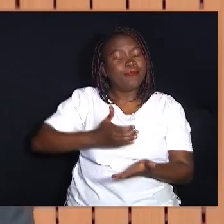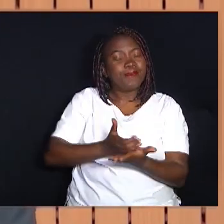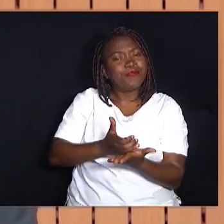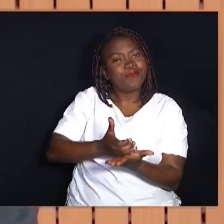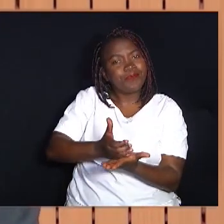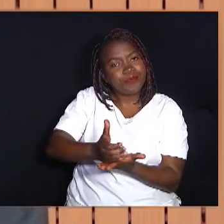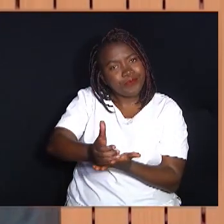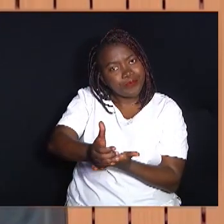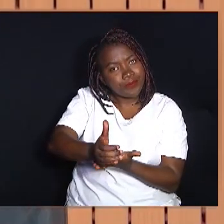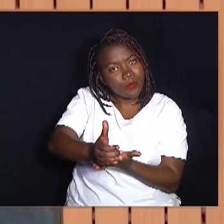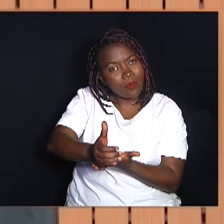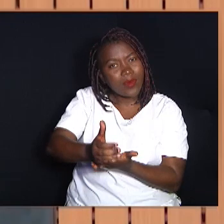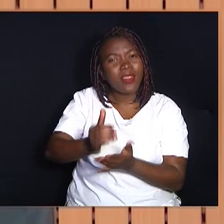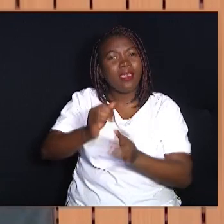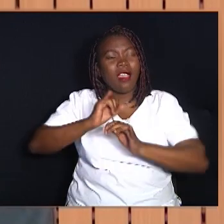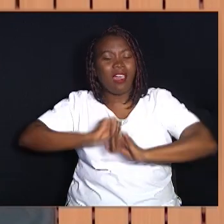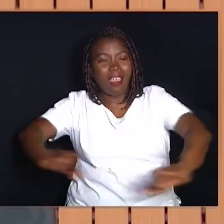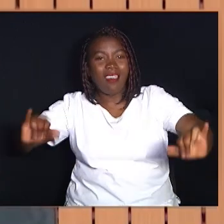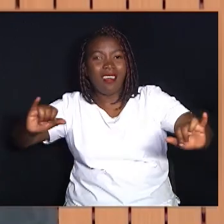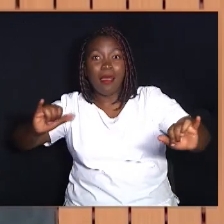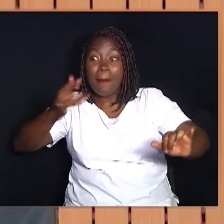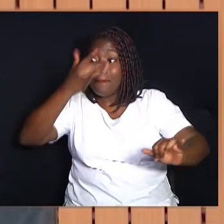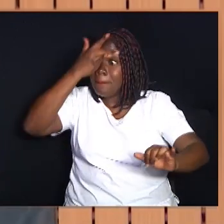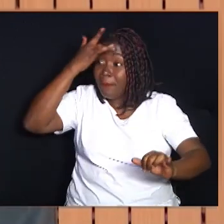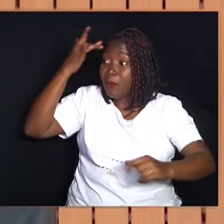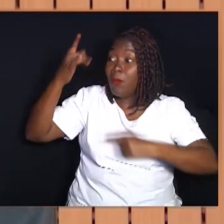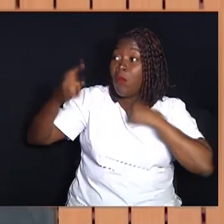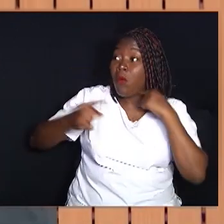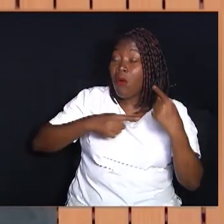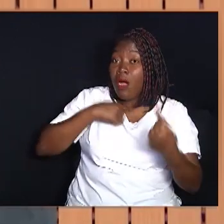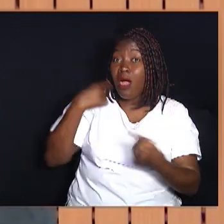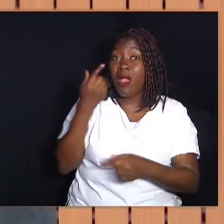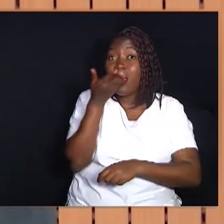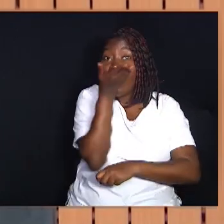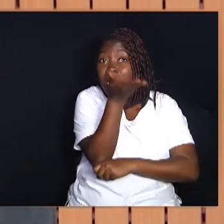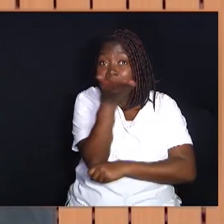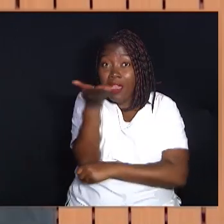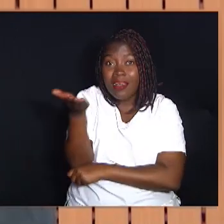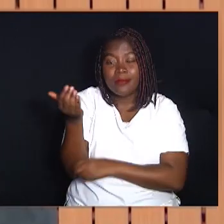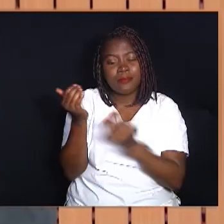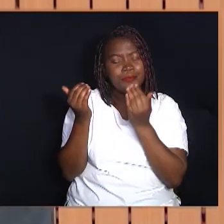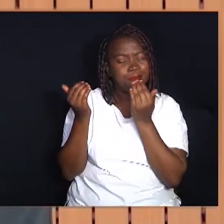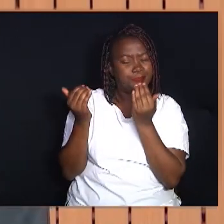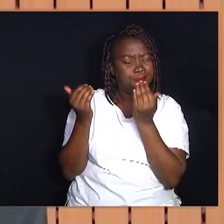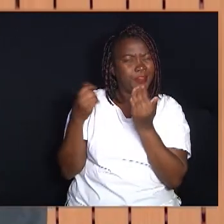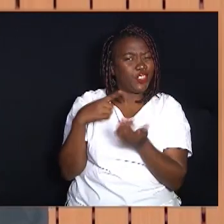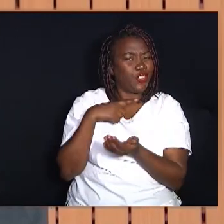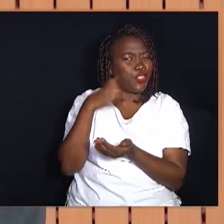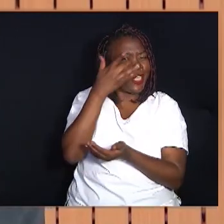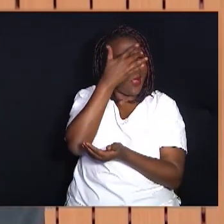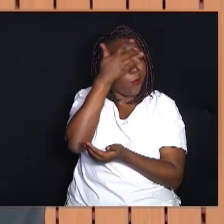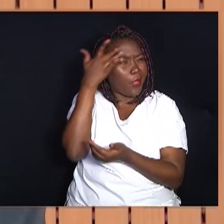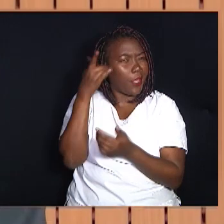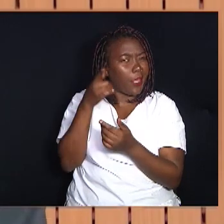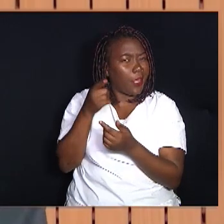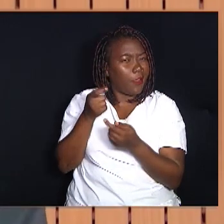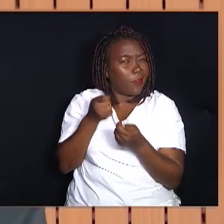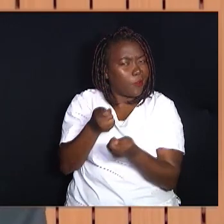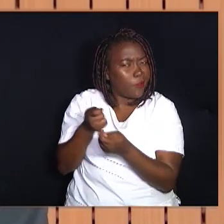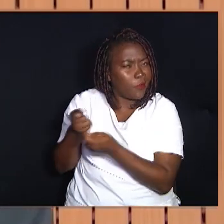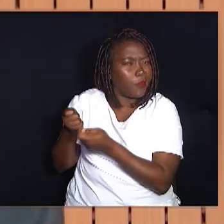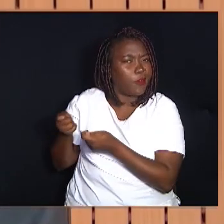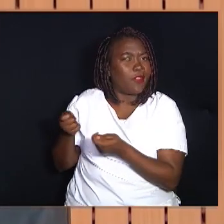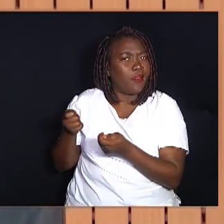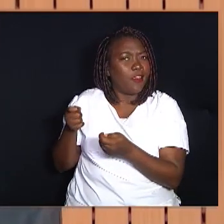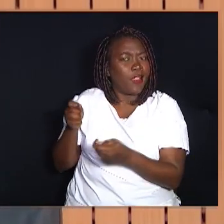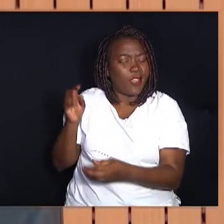aquelas notícias, né? Pessoas estão morrendo, pessoas moradoras de rua, até suspeitaram que tinha alguém fazendo alguma coisa, entregando comida